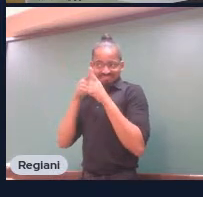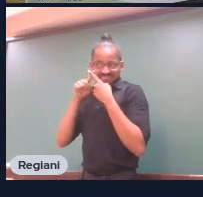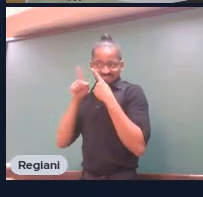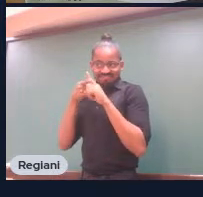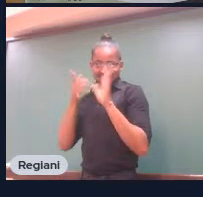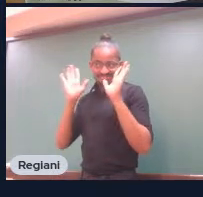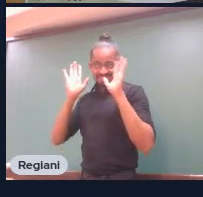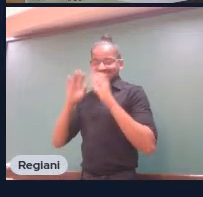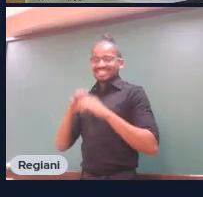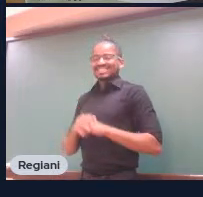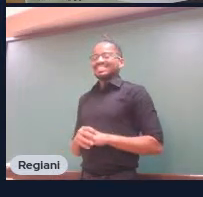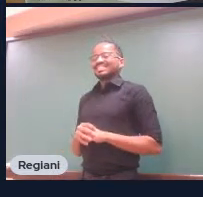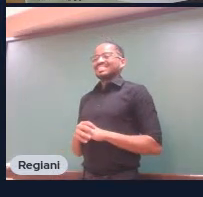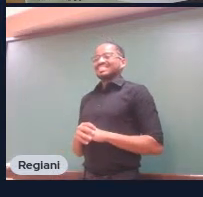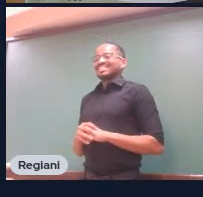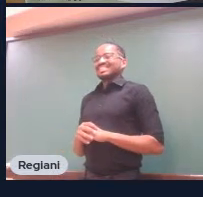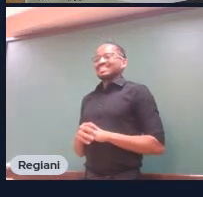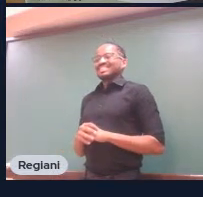We do. Okay.